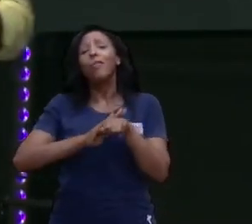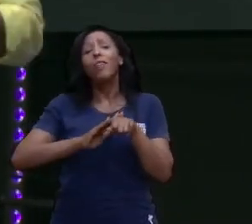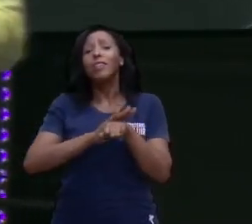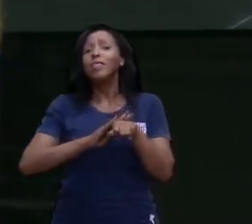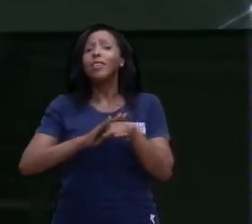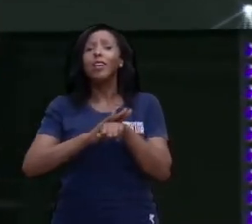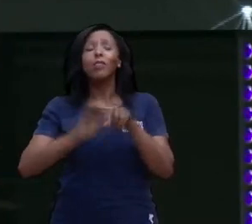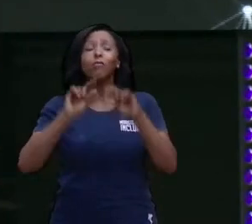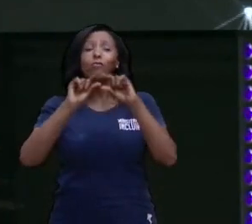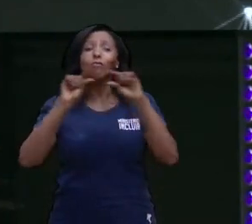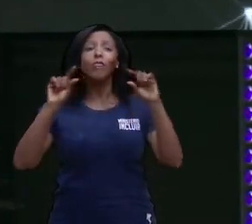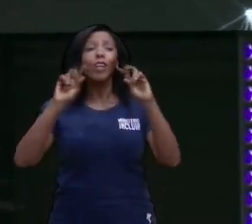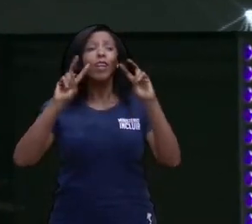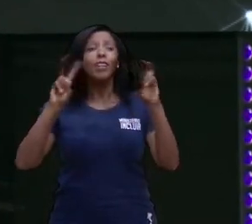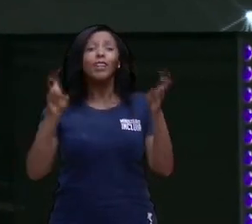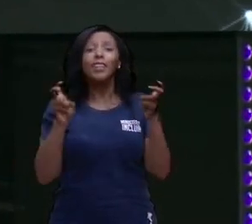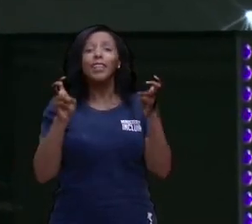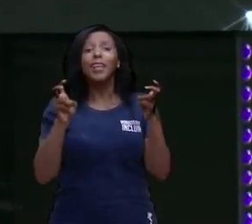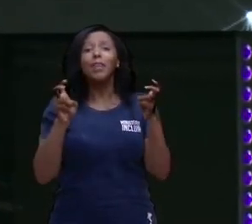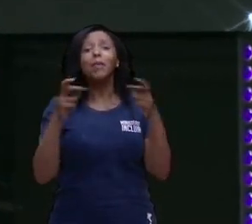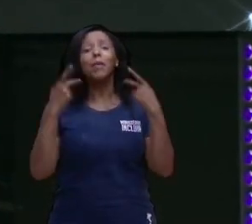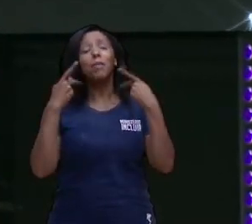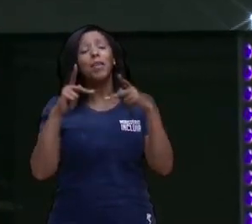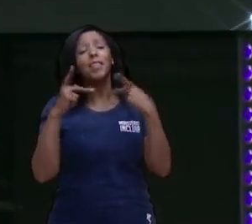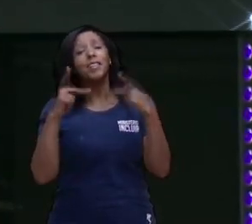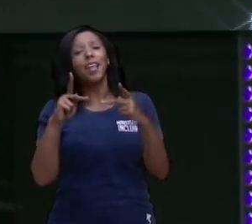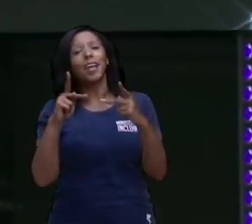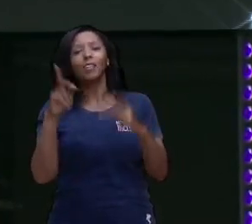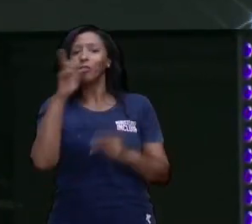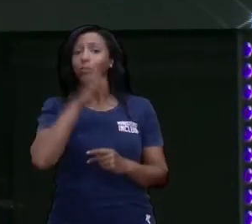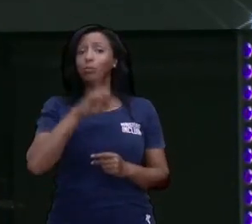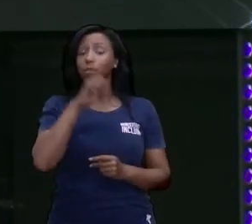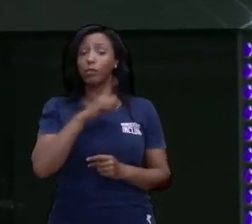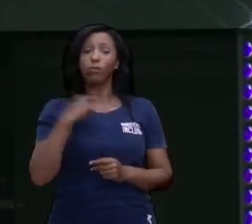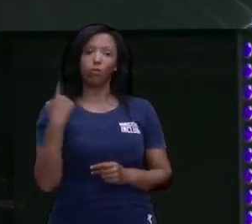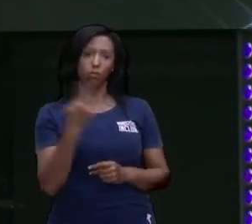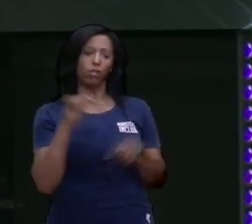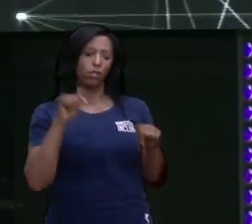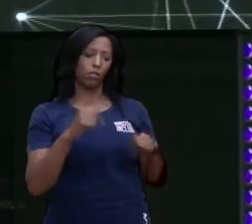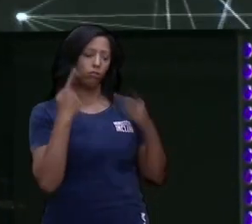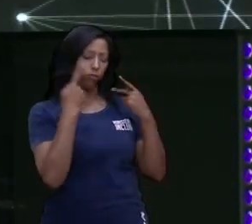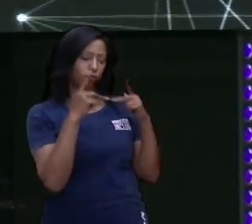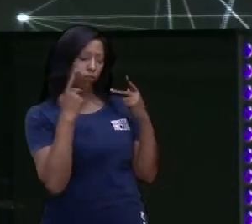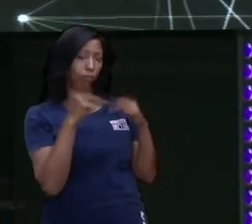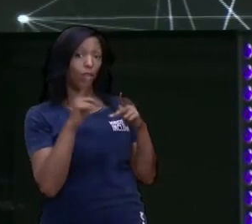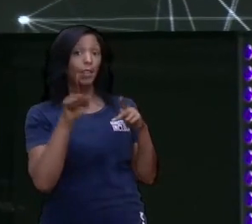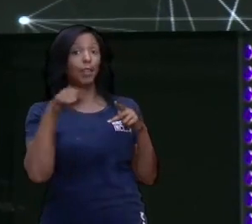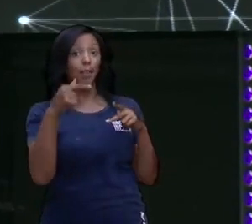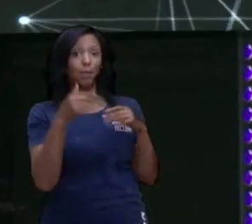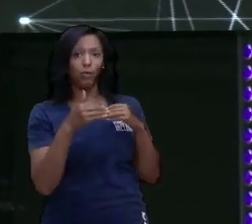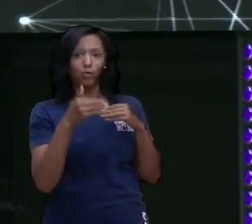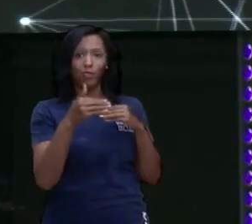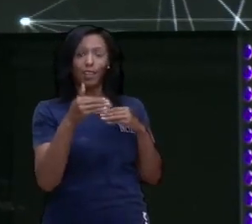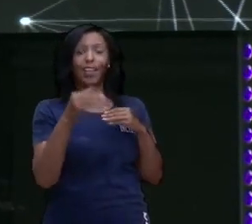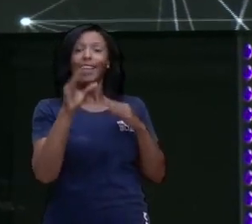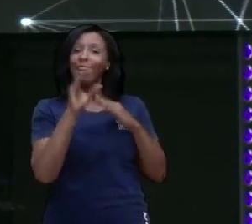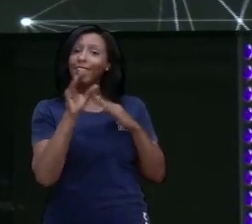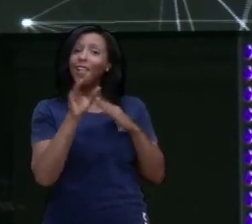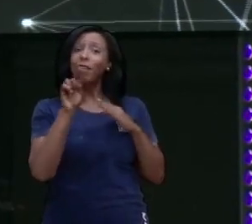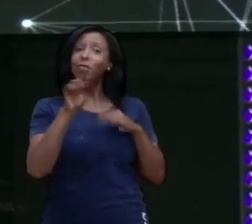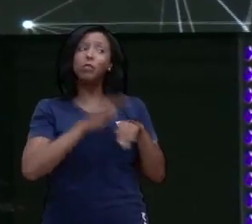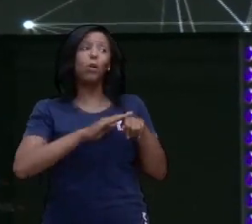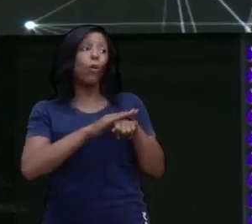pega aqui e você depois bate papo nas centenas de células a nossa igreja espalhadas por toda a cidade Oi